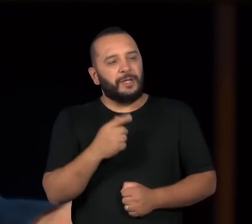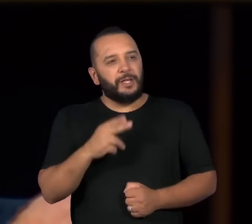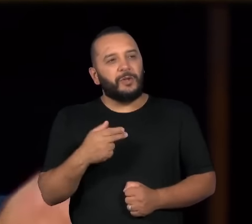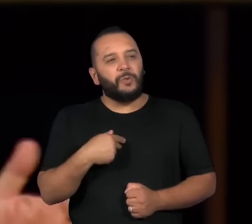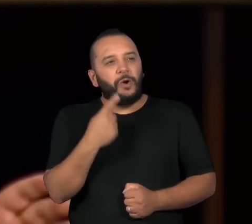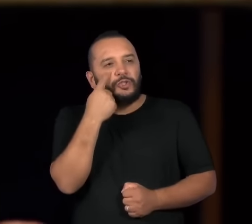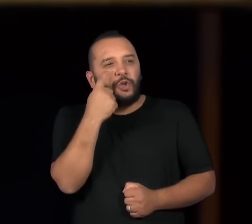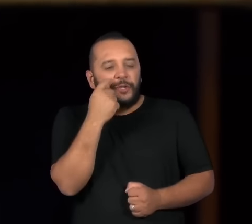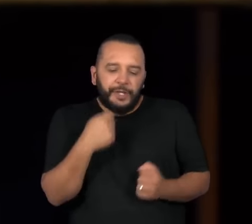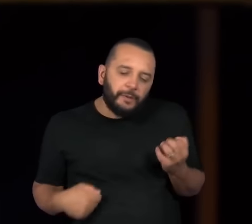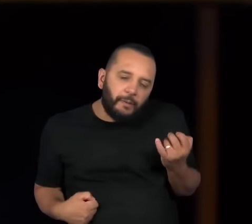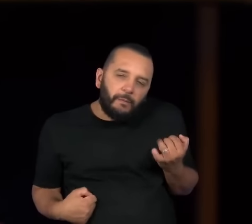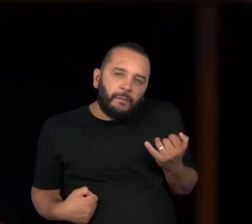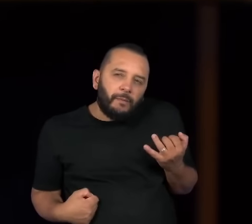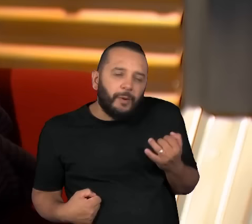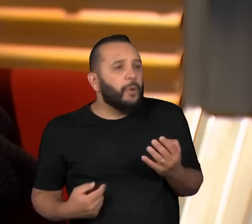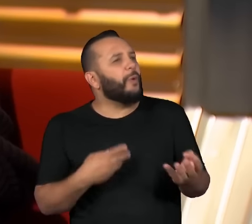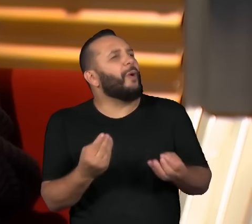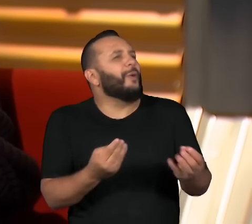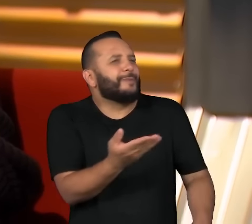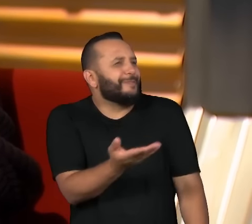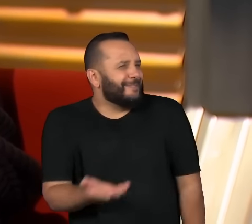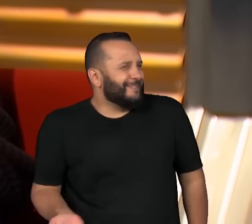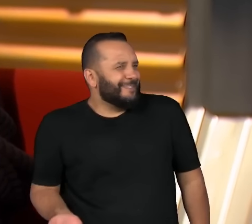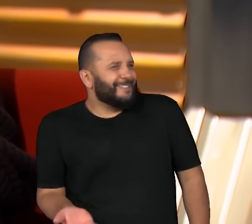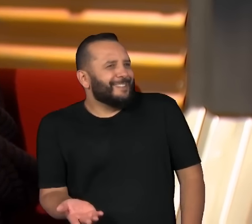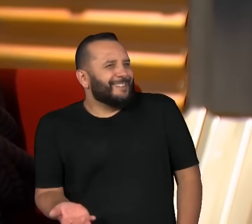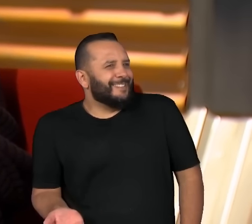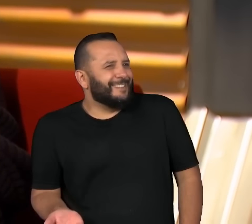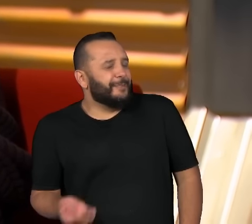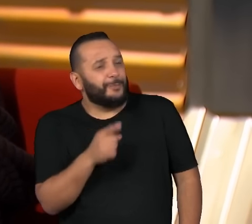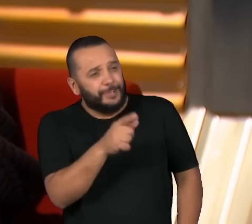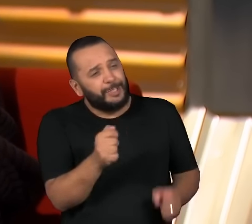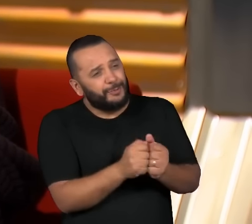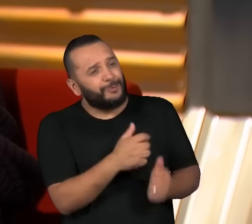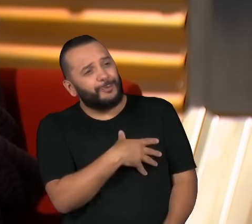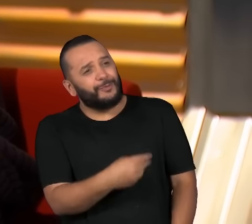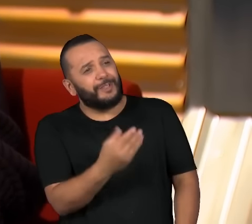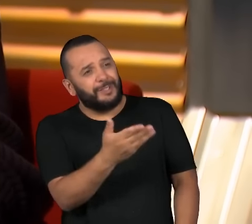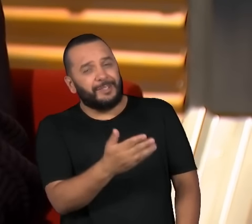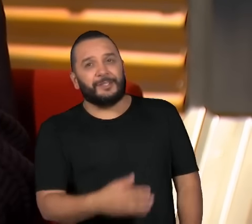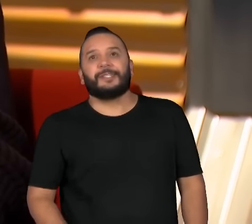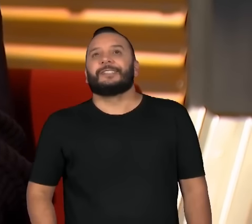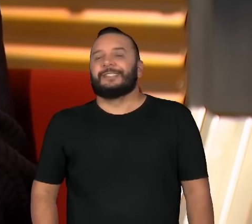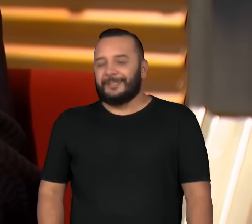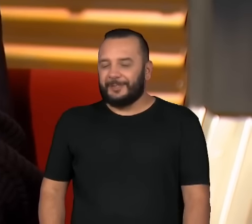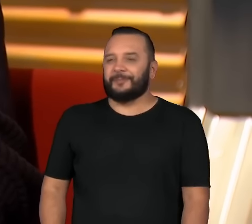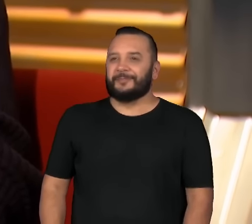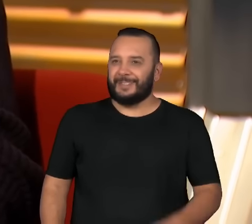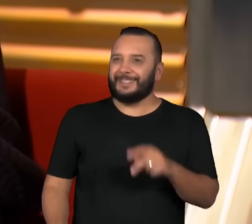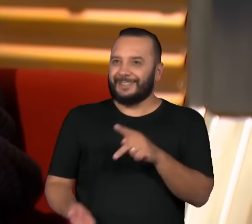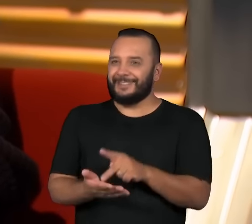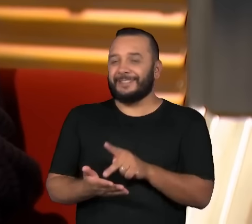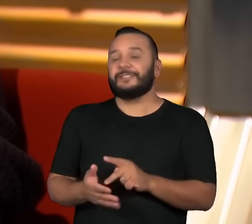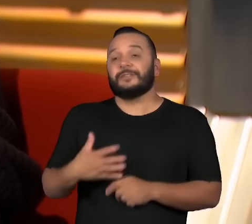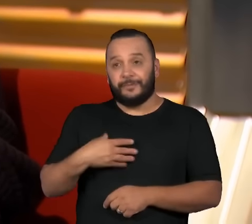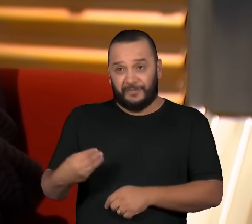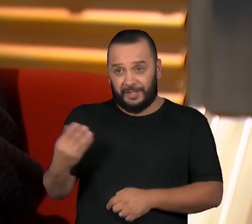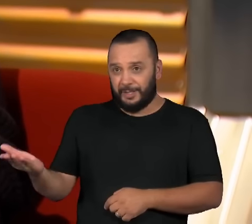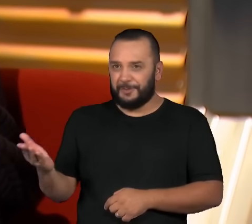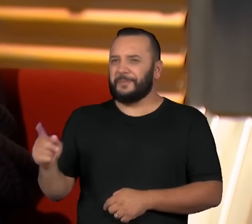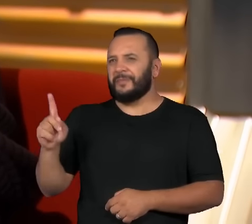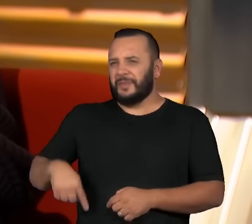Que encontro é esse, hein? Cara, você e o seu filho. Cara. O Johan, né? O Johan é um músico excepcional.